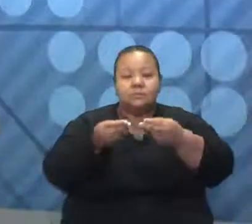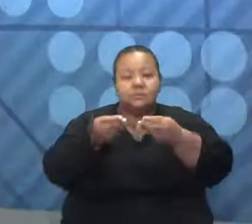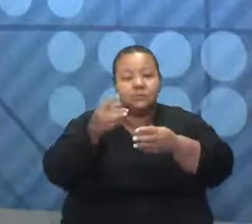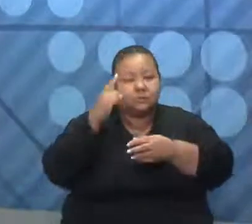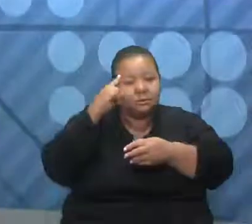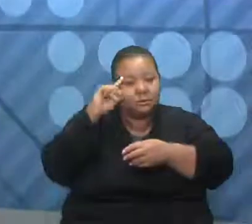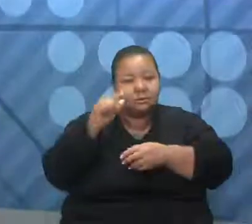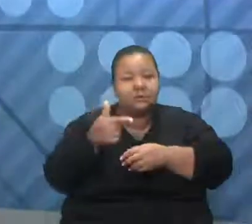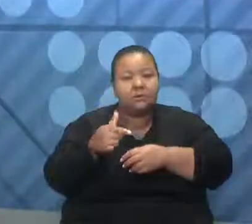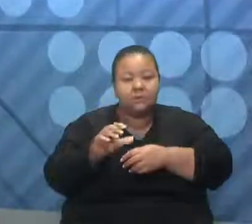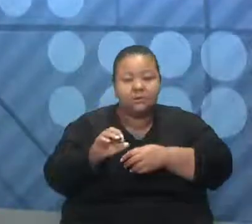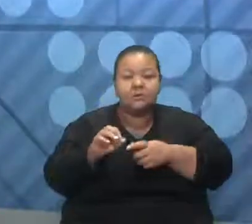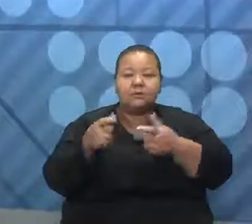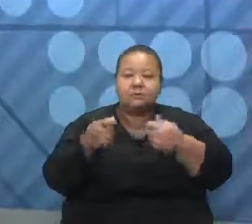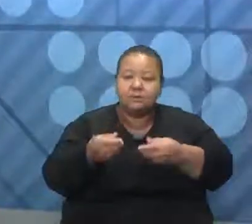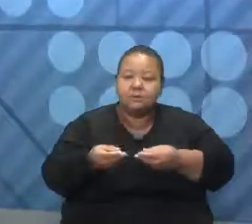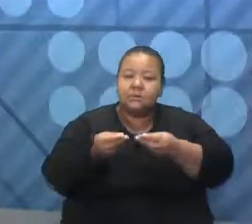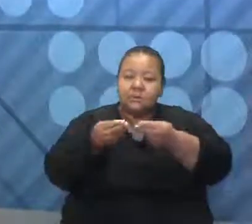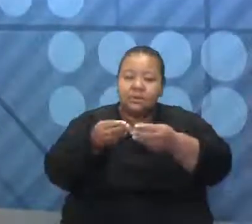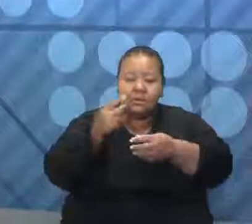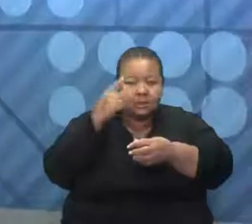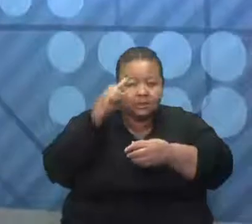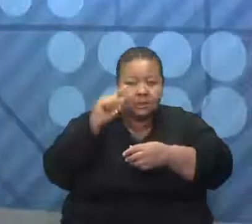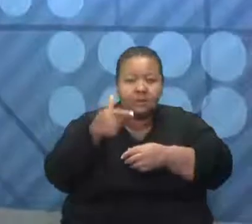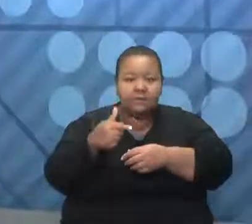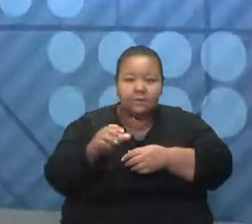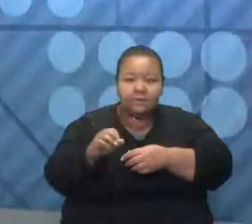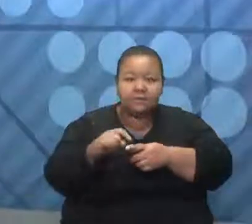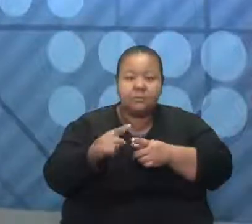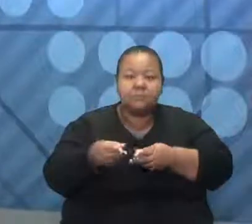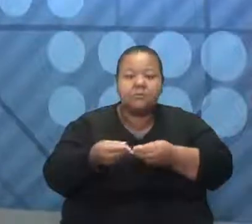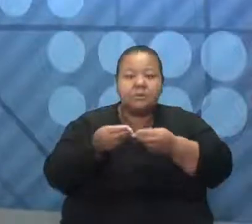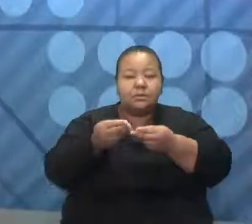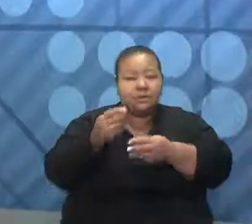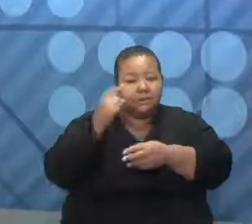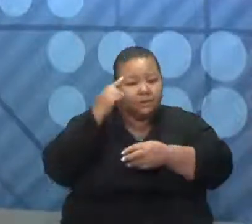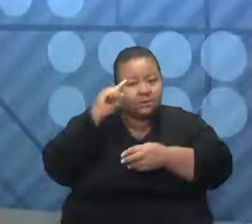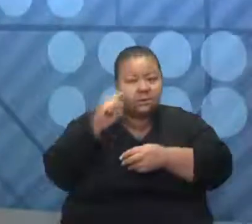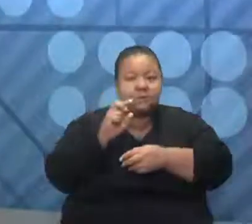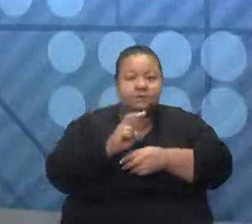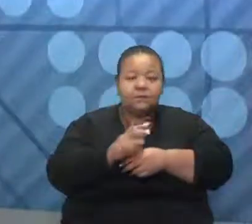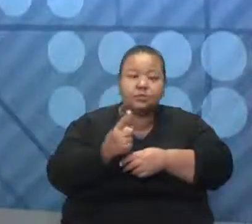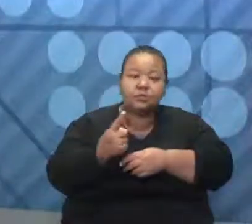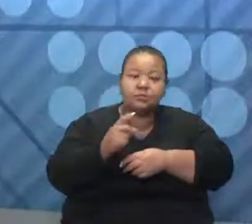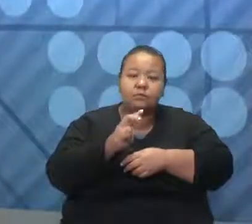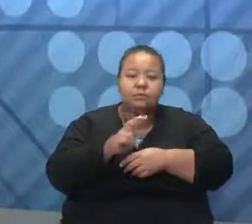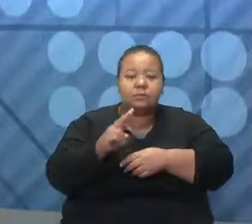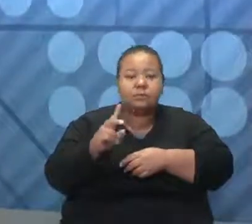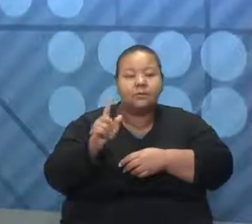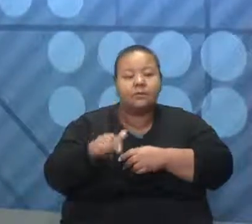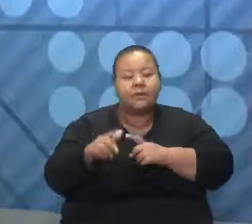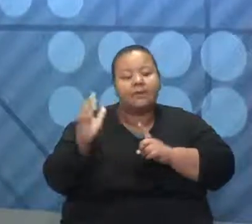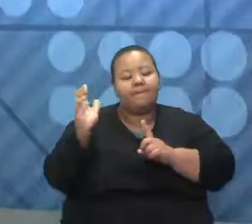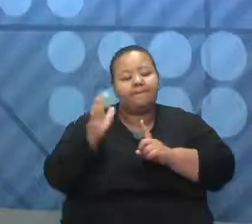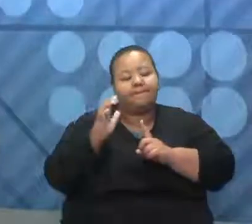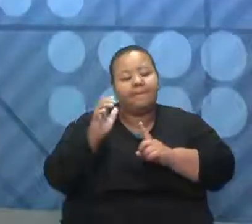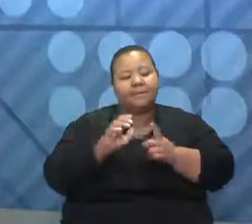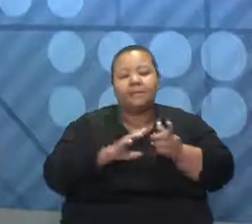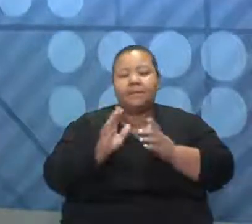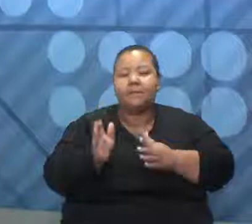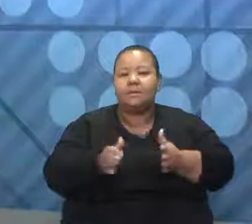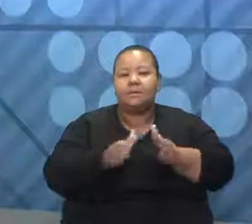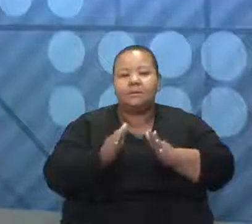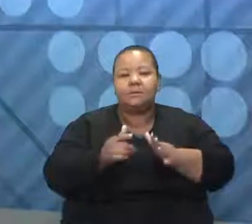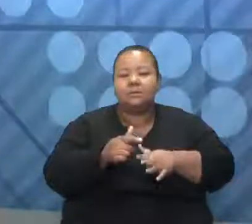20, ela tem que ser entregue no dia 20. Porque se ela for entregue no dia 21 ou 22, vai impactar na produção. E aí a produção não tem